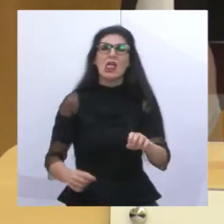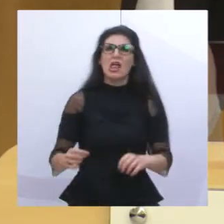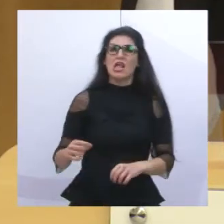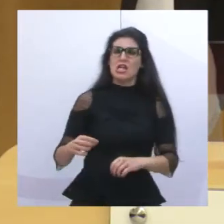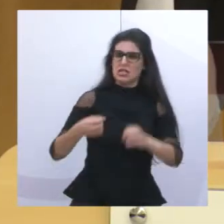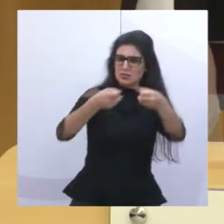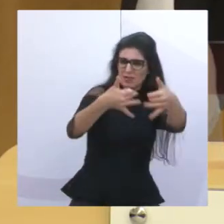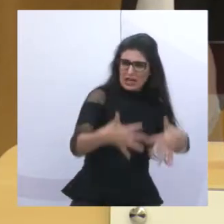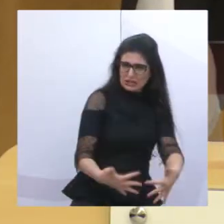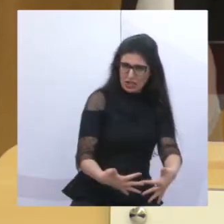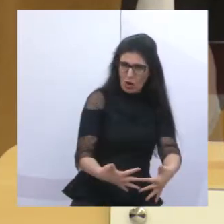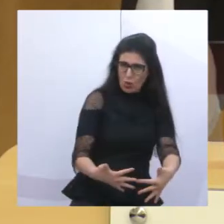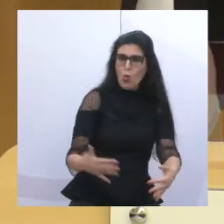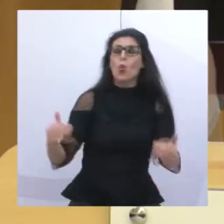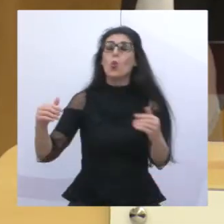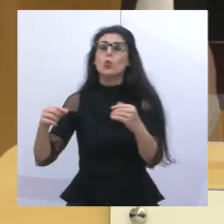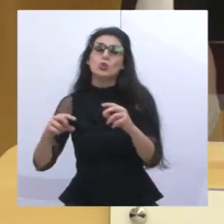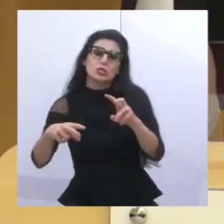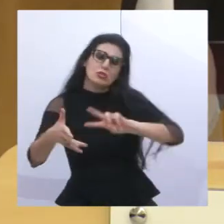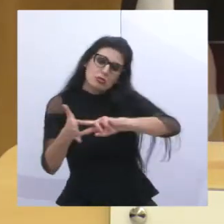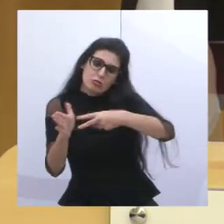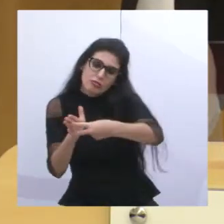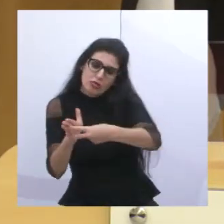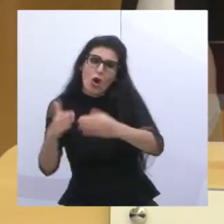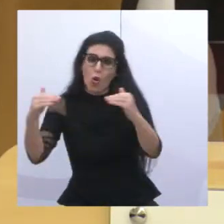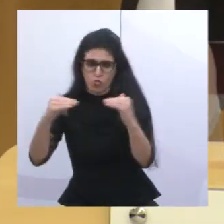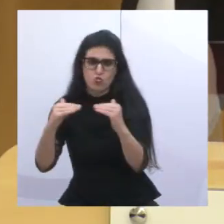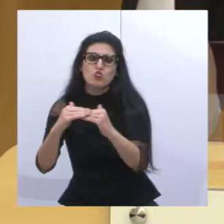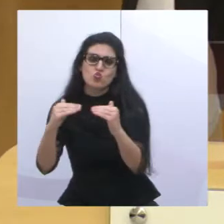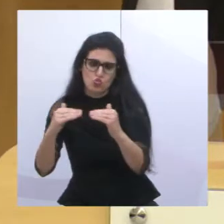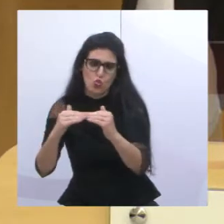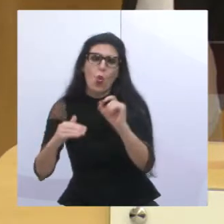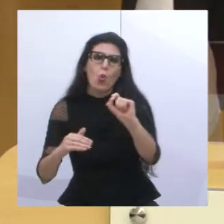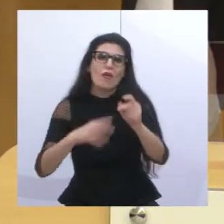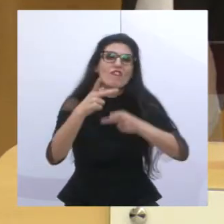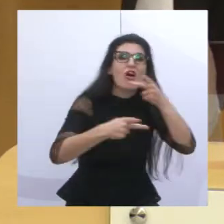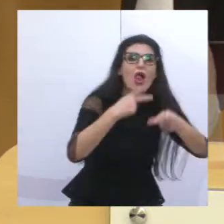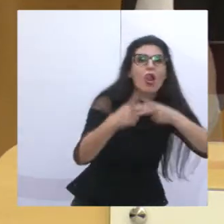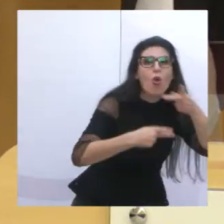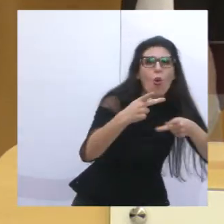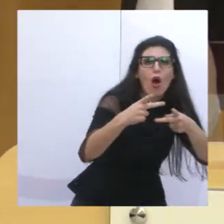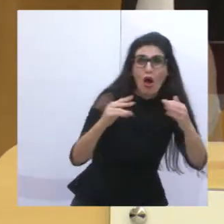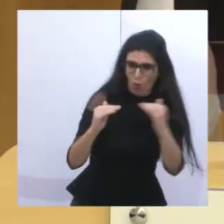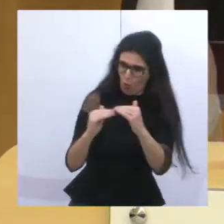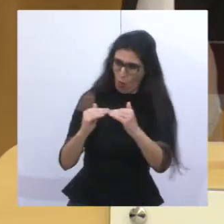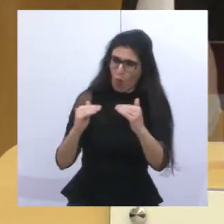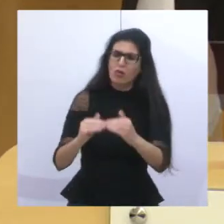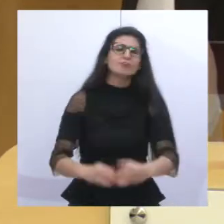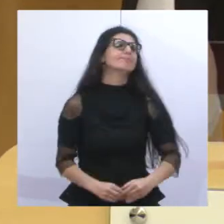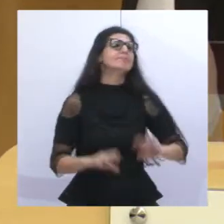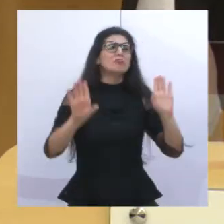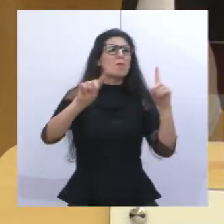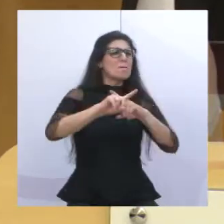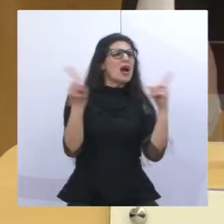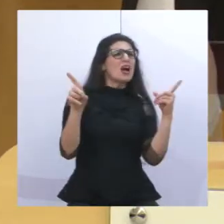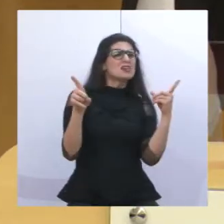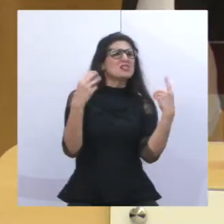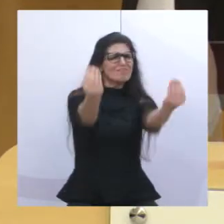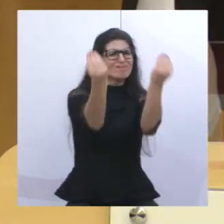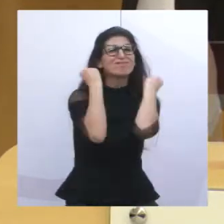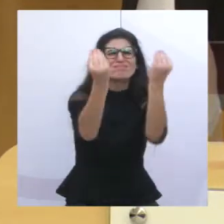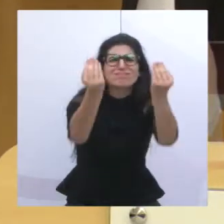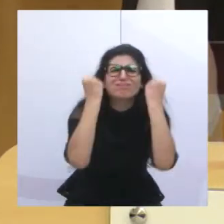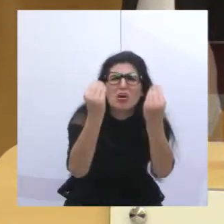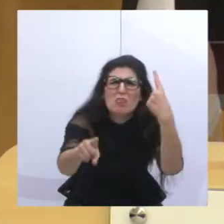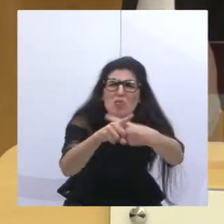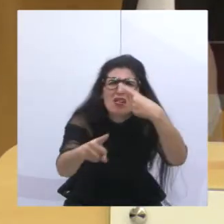falou. Agora, o que a gente fica surpreso é que se ele concorda, então por que não aprova? Sendo